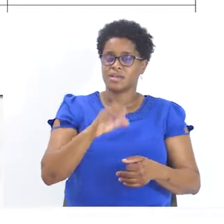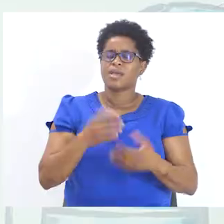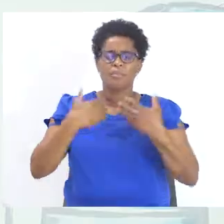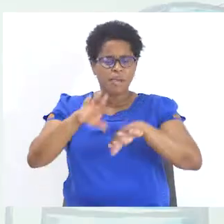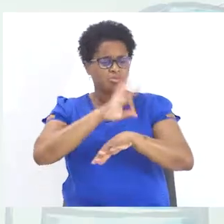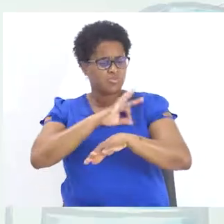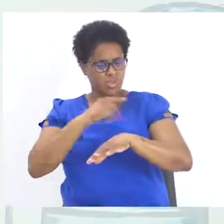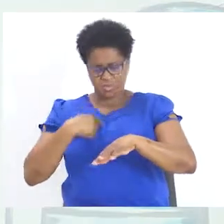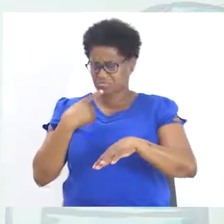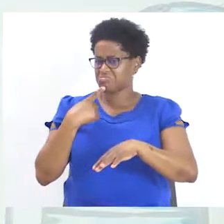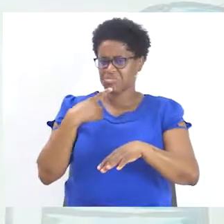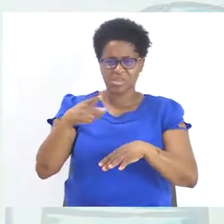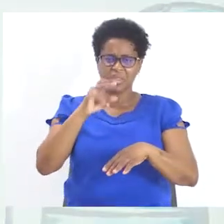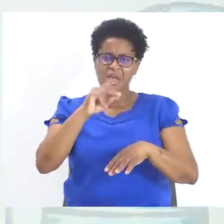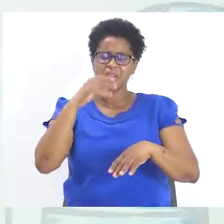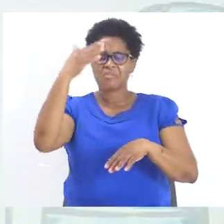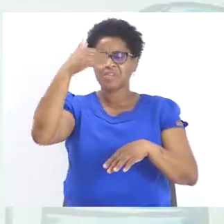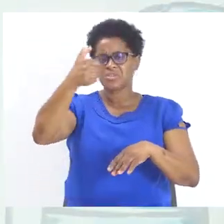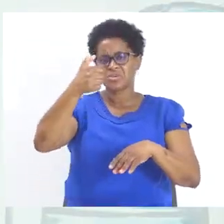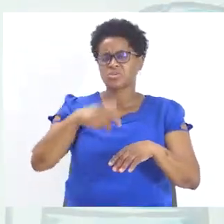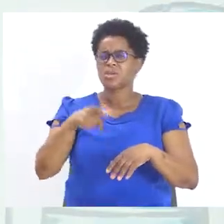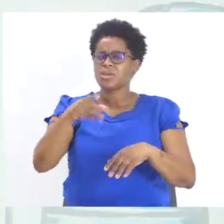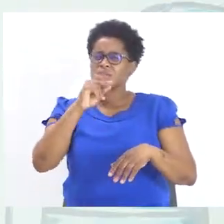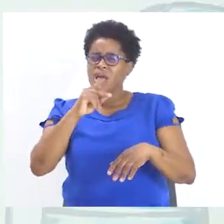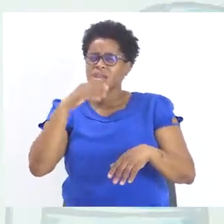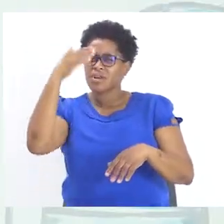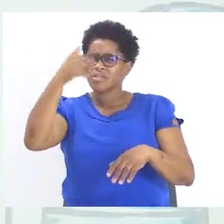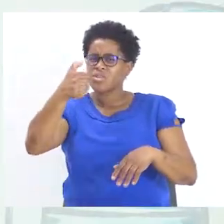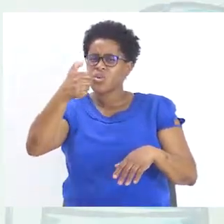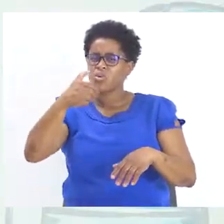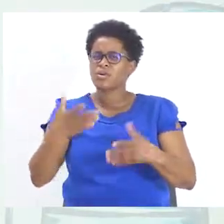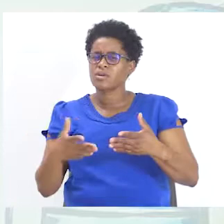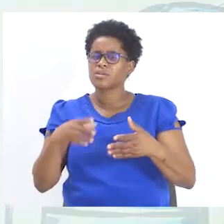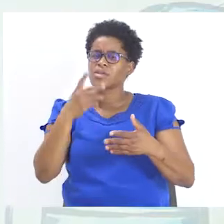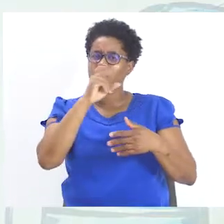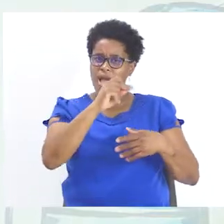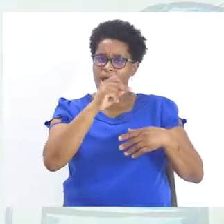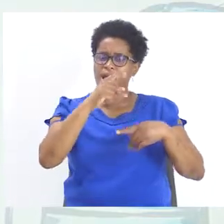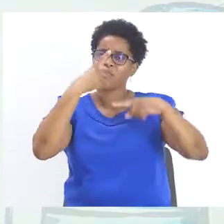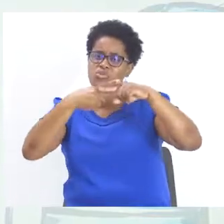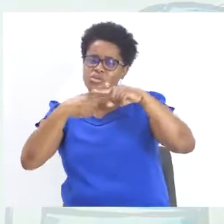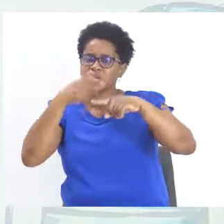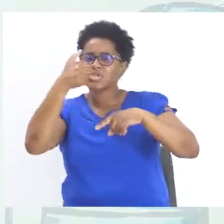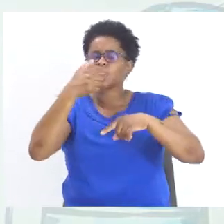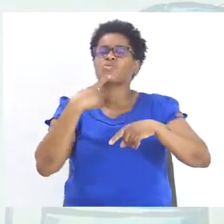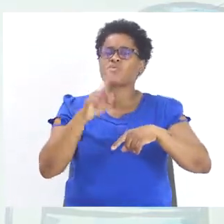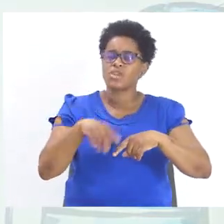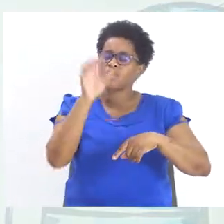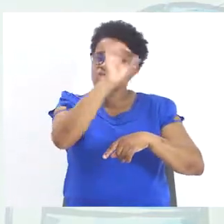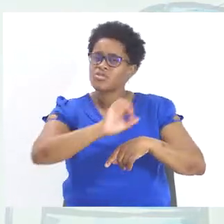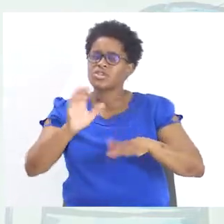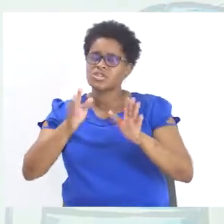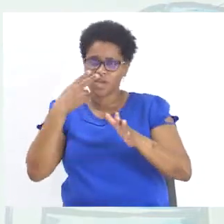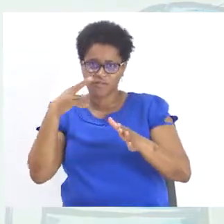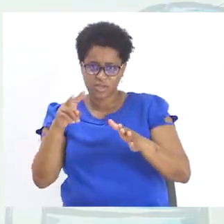C. Mas, professor, eu não estou a entender esse A elevado a 5. Esse A elevado a 5 significa que A multiplica 5 vezes. Vocês já